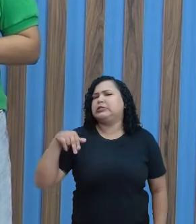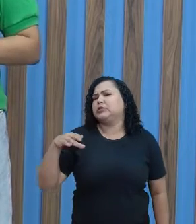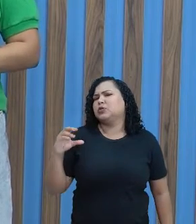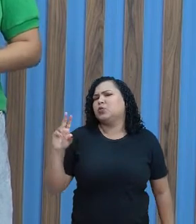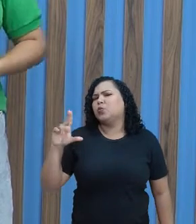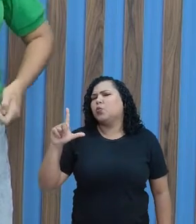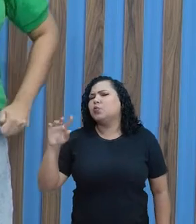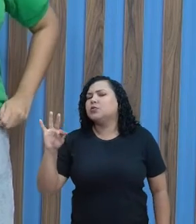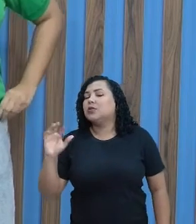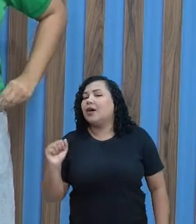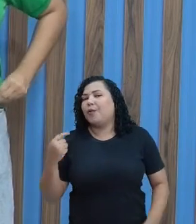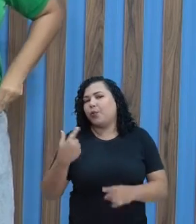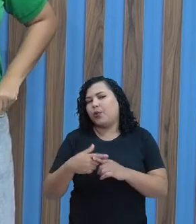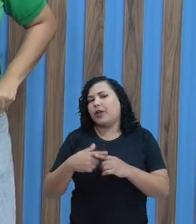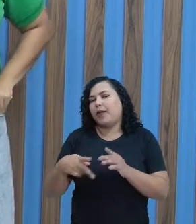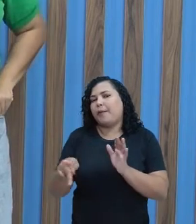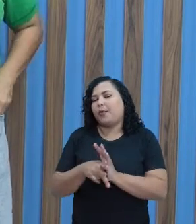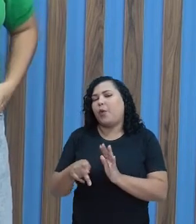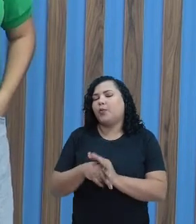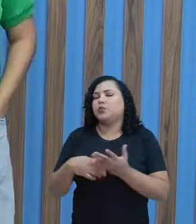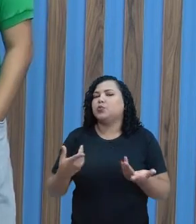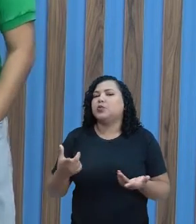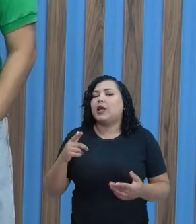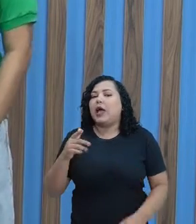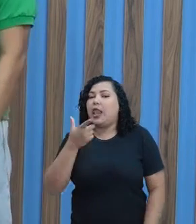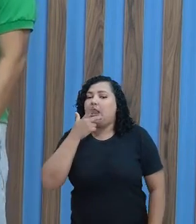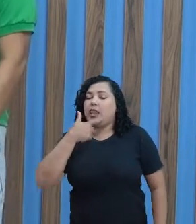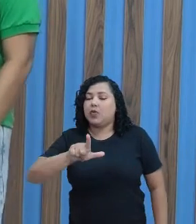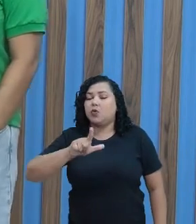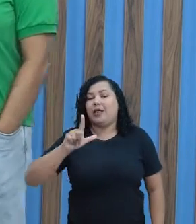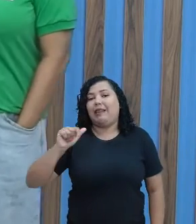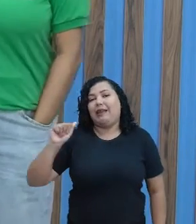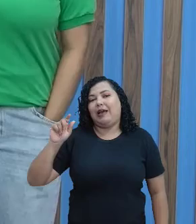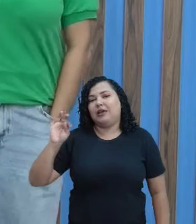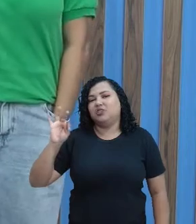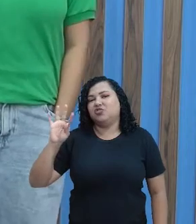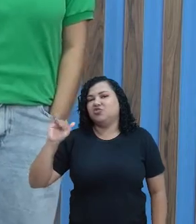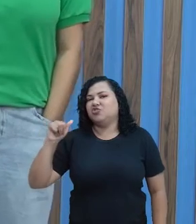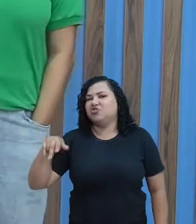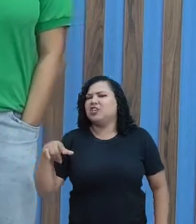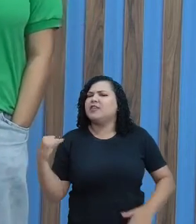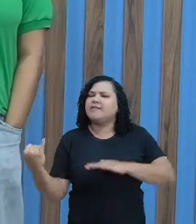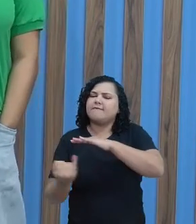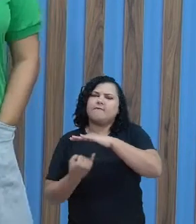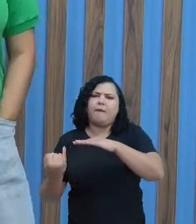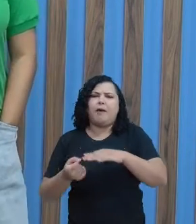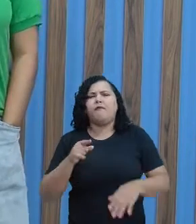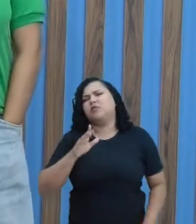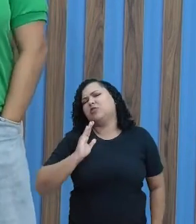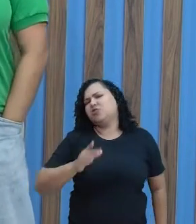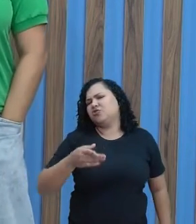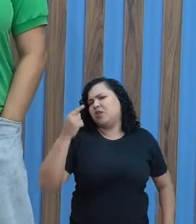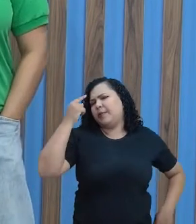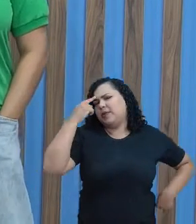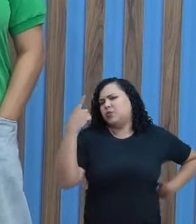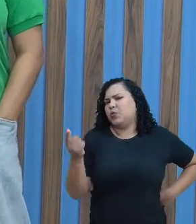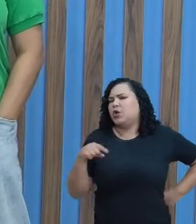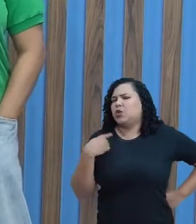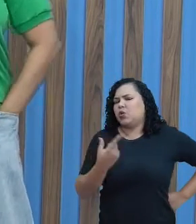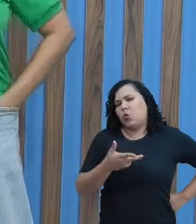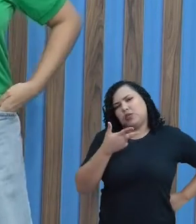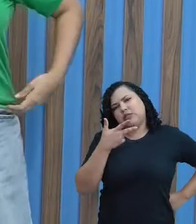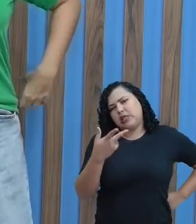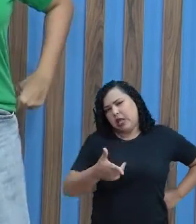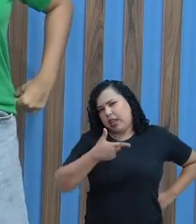ela deriva do latim vulgar, que é o que a gente vai ver aqui. Ó, mas assim, vocês já pararam para pensar que a língua que a gente fala